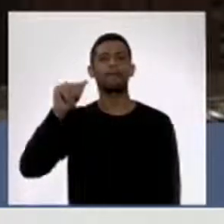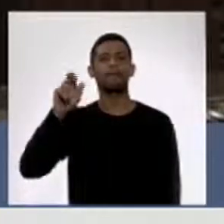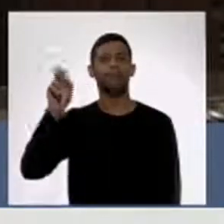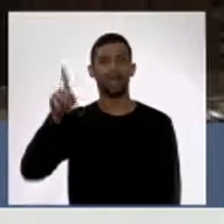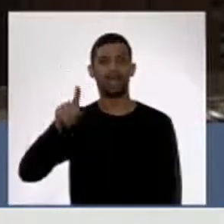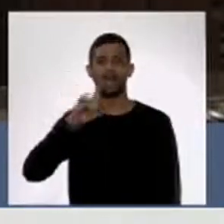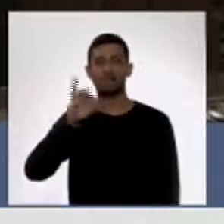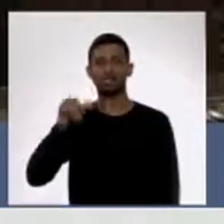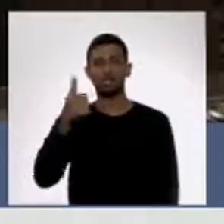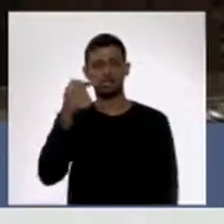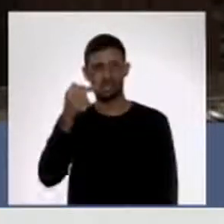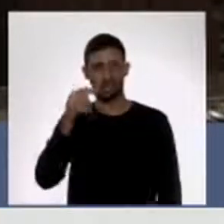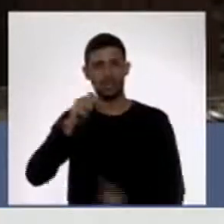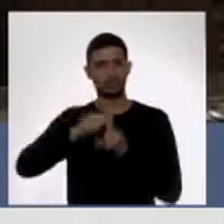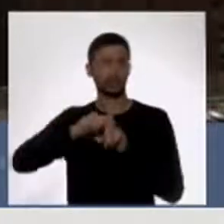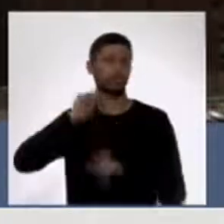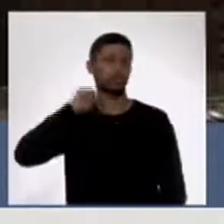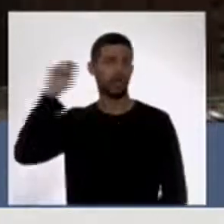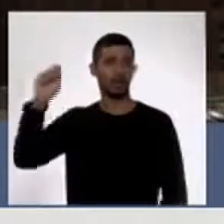17 de abril de